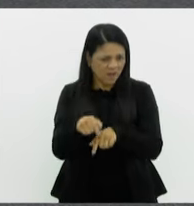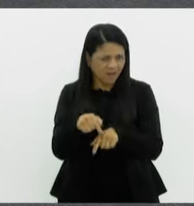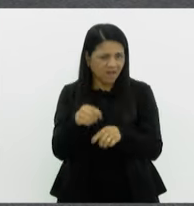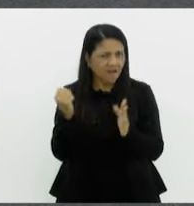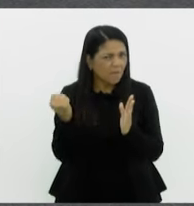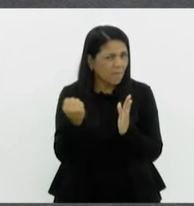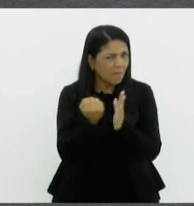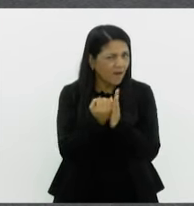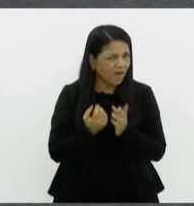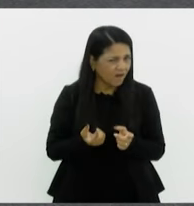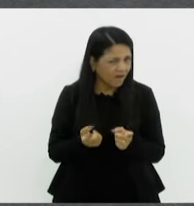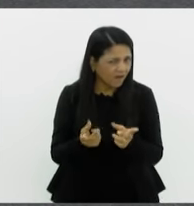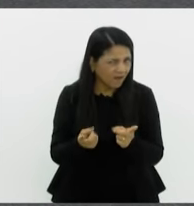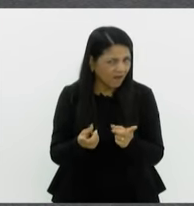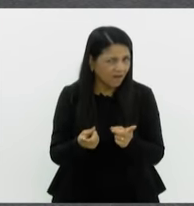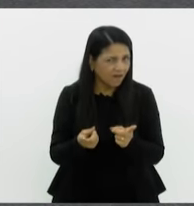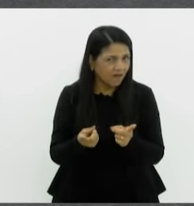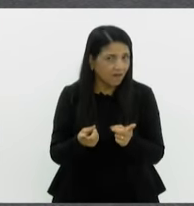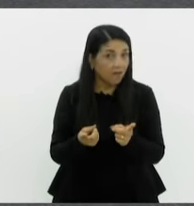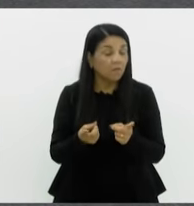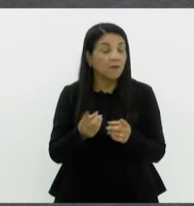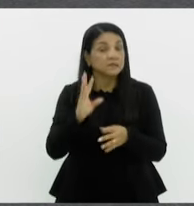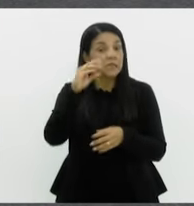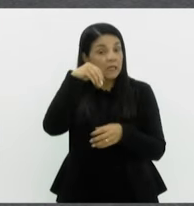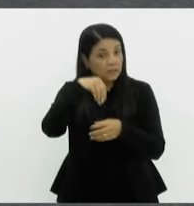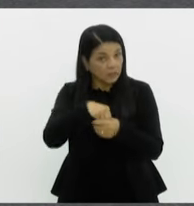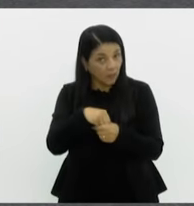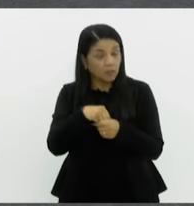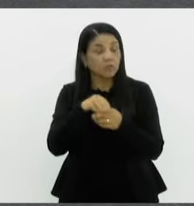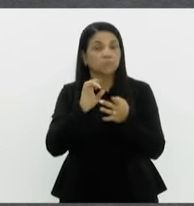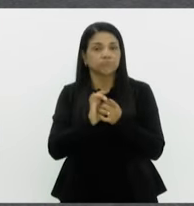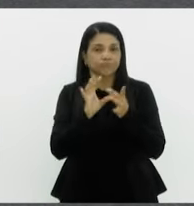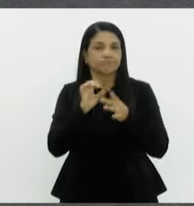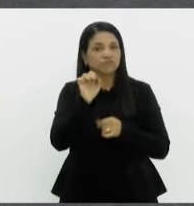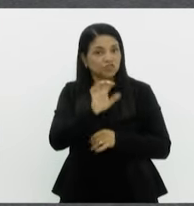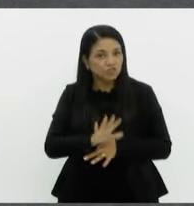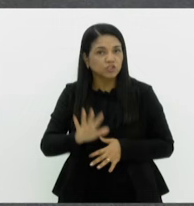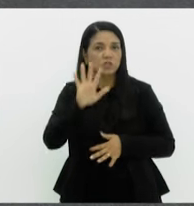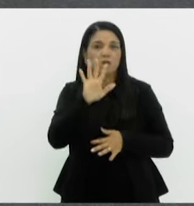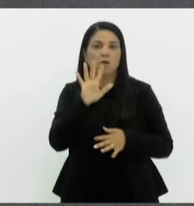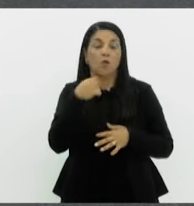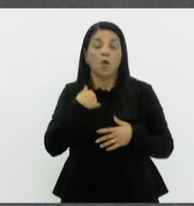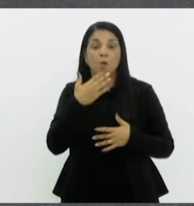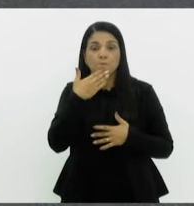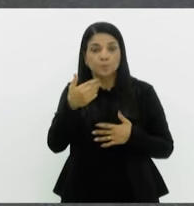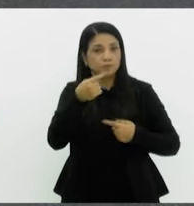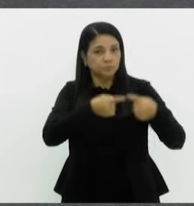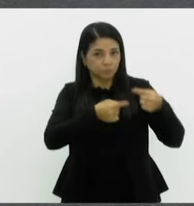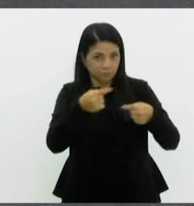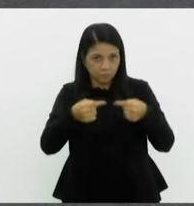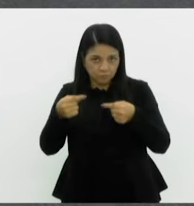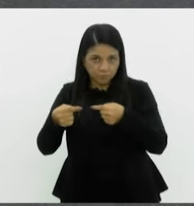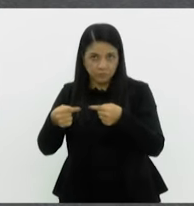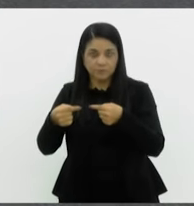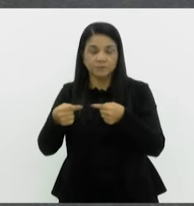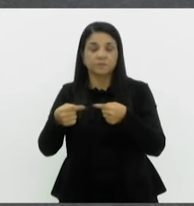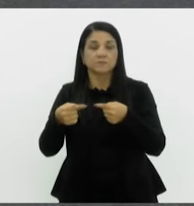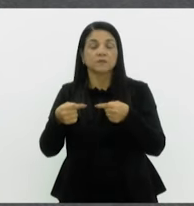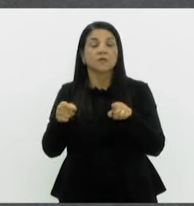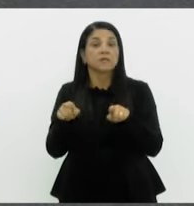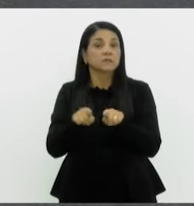E até isso está dentro da autorização geral. Então, eu pedi para discutir e, ao mesmo